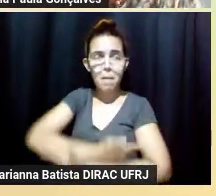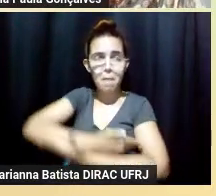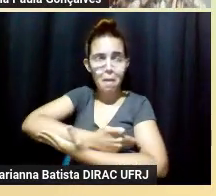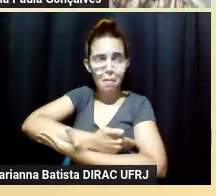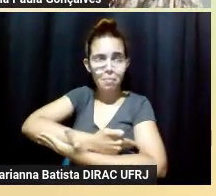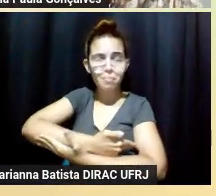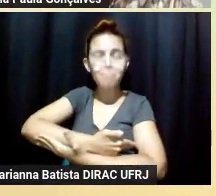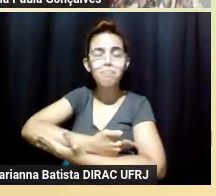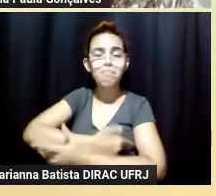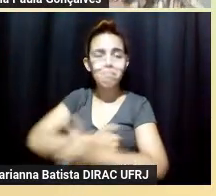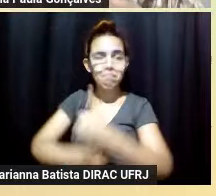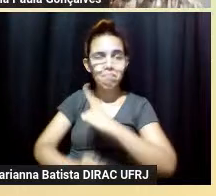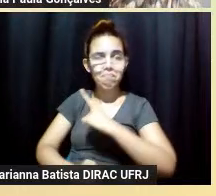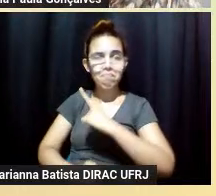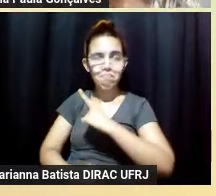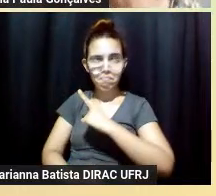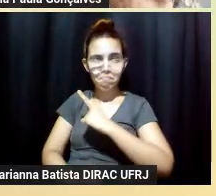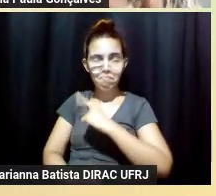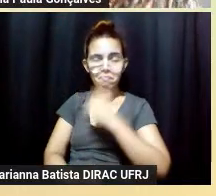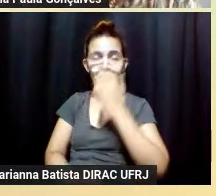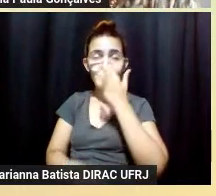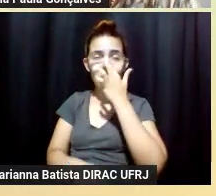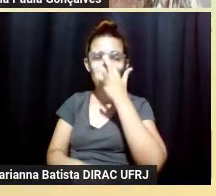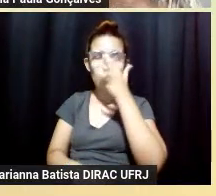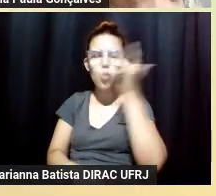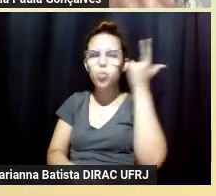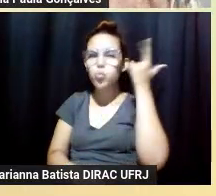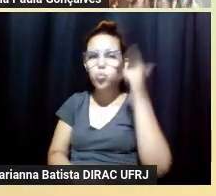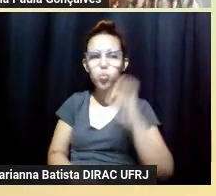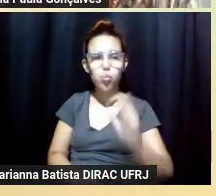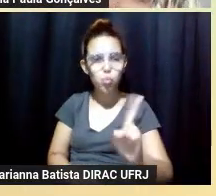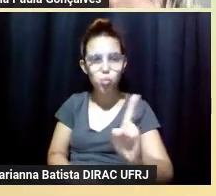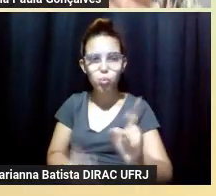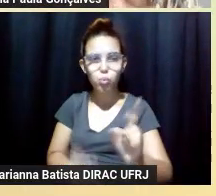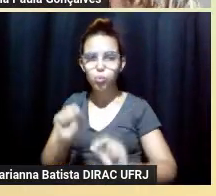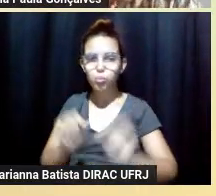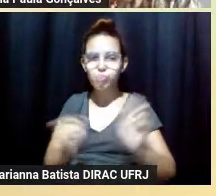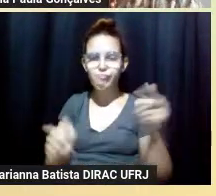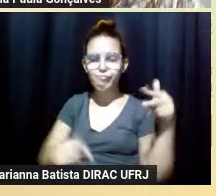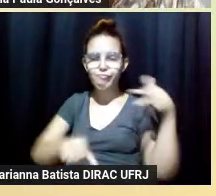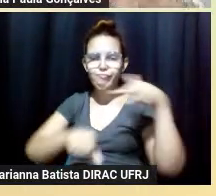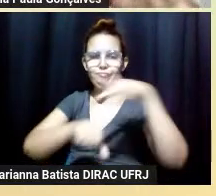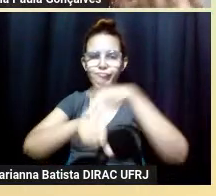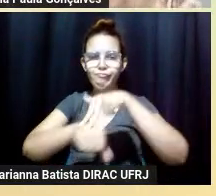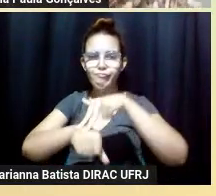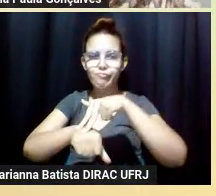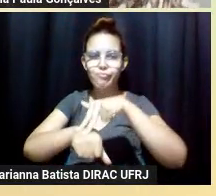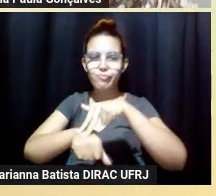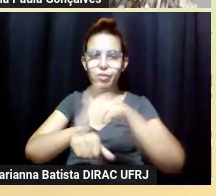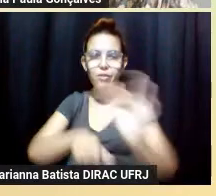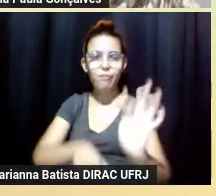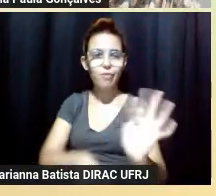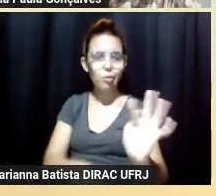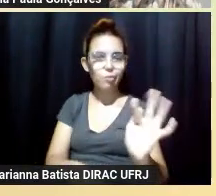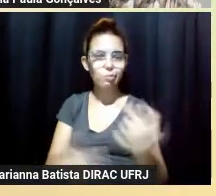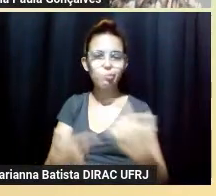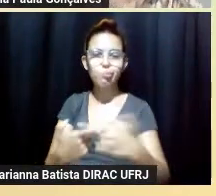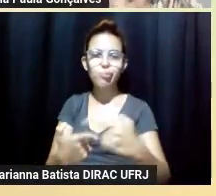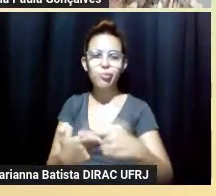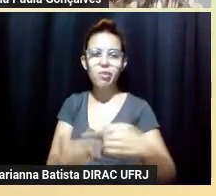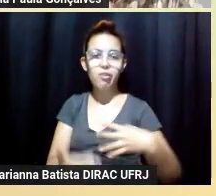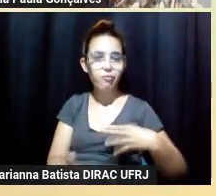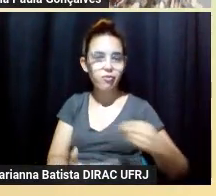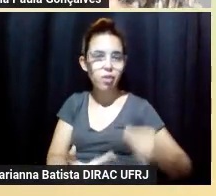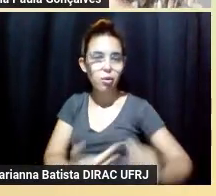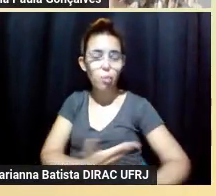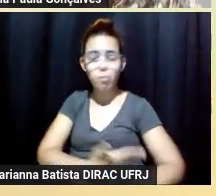boa, eu não conseguia estar na universidade fazendo um mestrado, um doutorado, com filhos tão pequenos, porque além